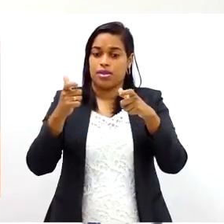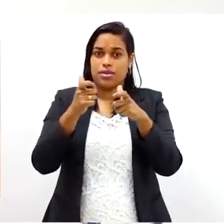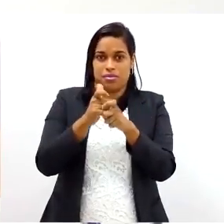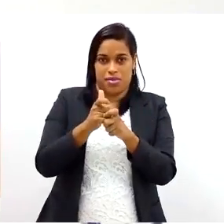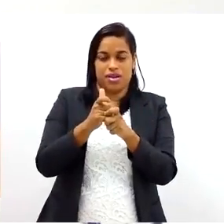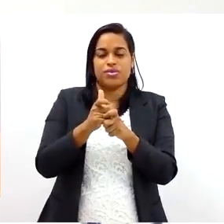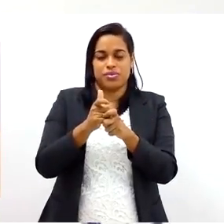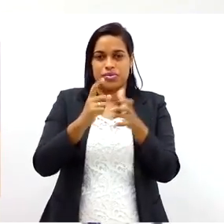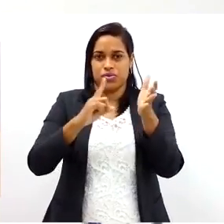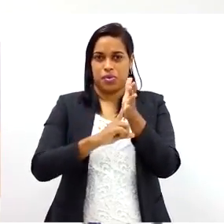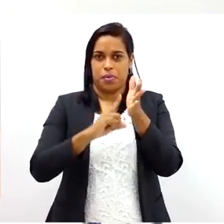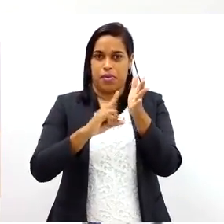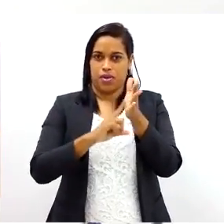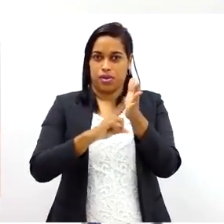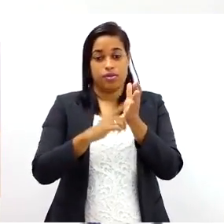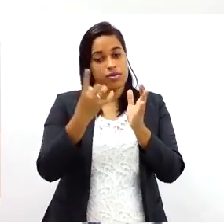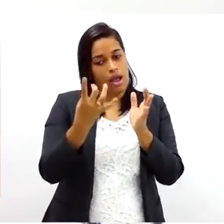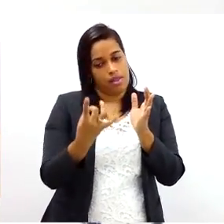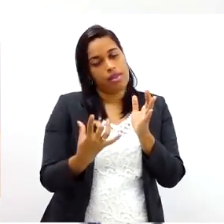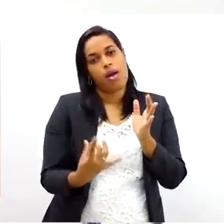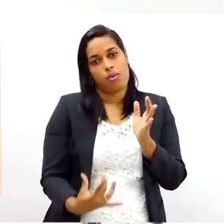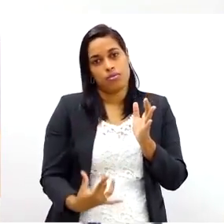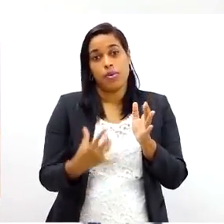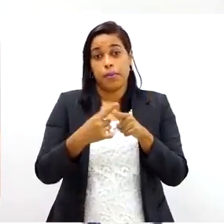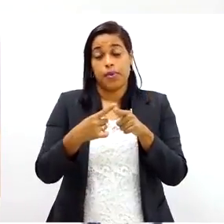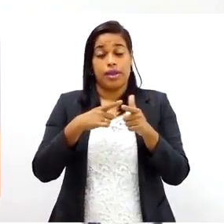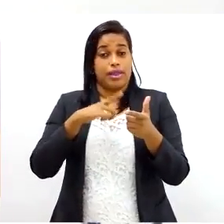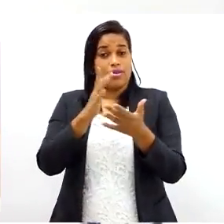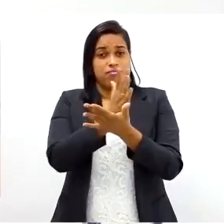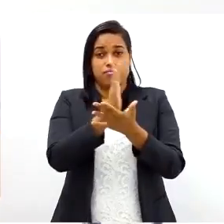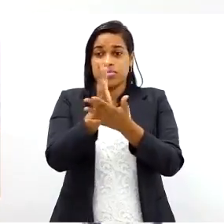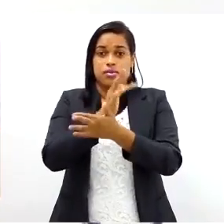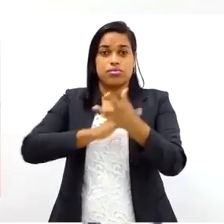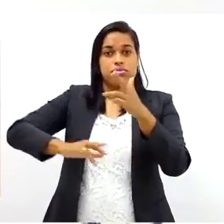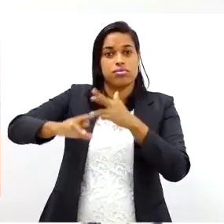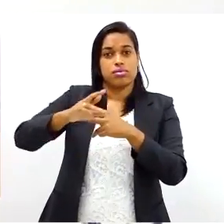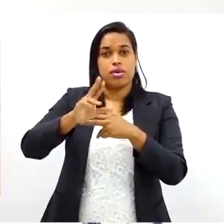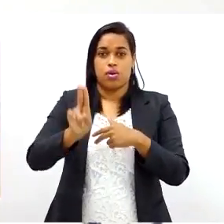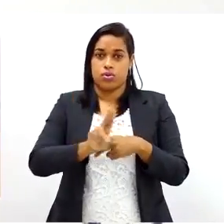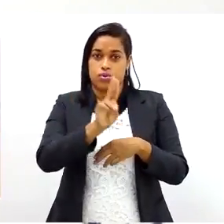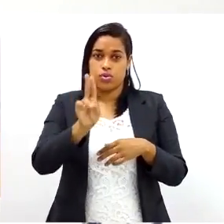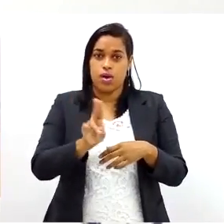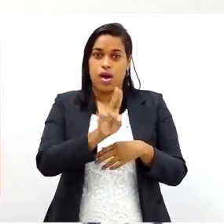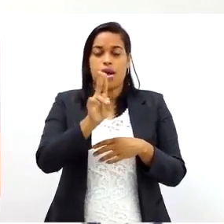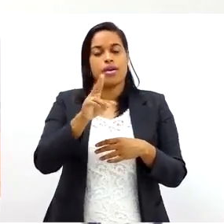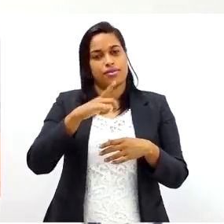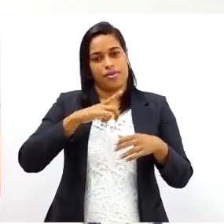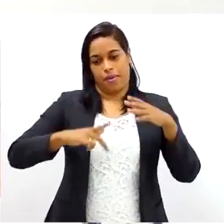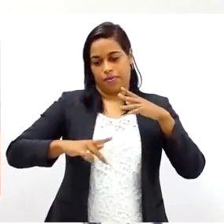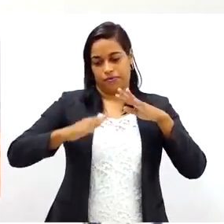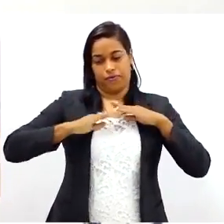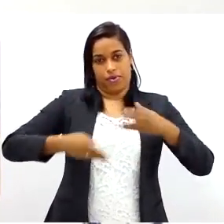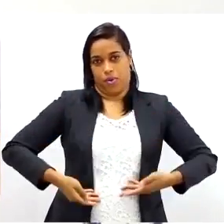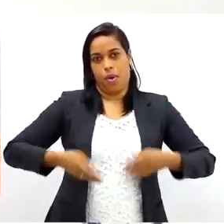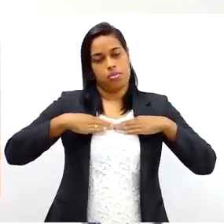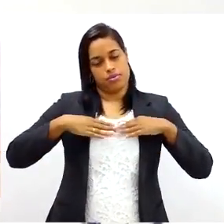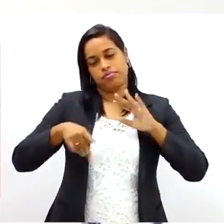interface, porque a gente tem diversos tipos de usuário, às vezes a pessoa tem um dedo maior, um dedo menor, então isso aí tem que